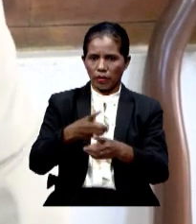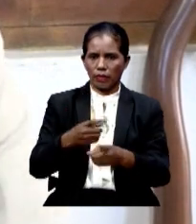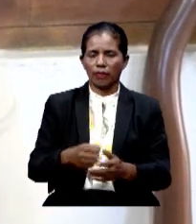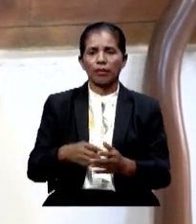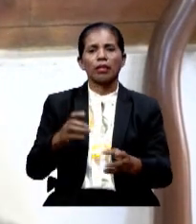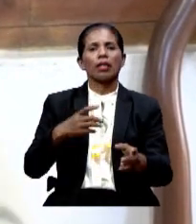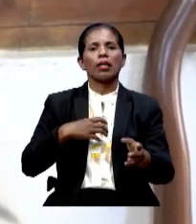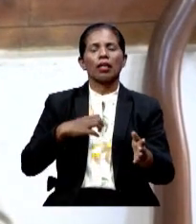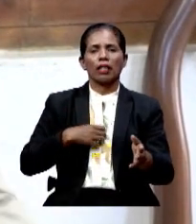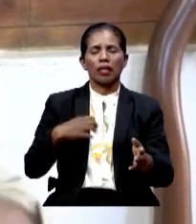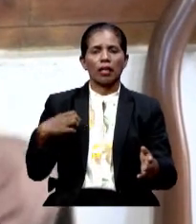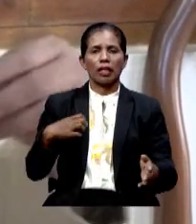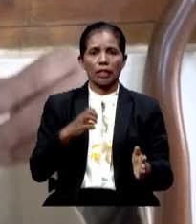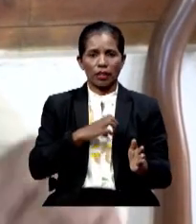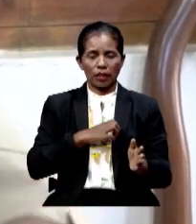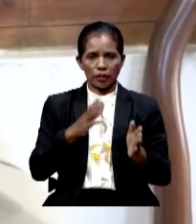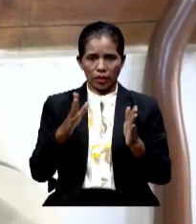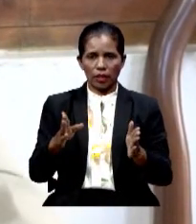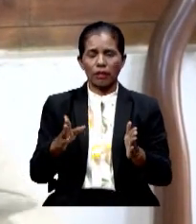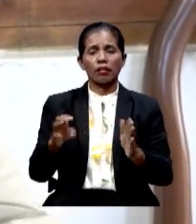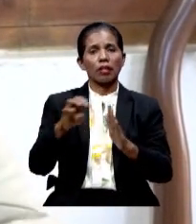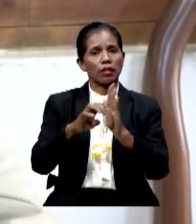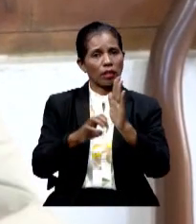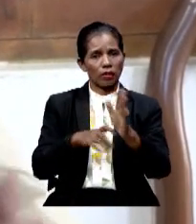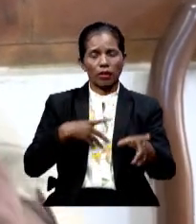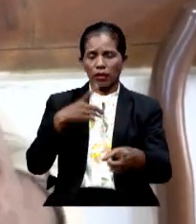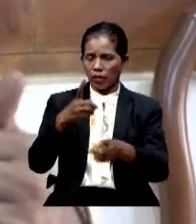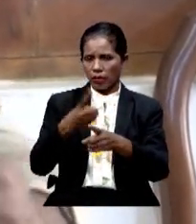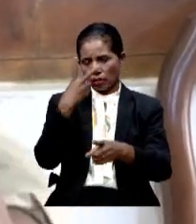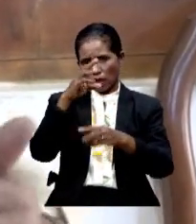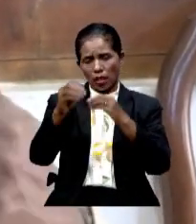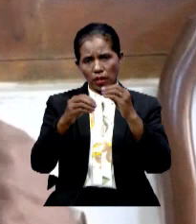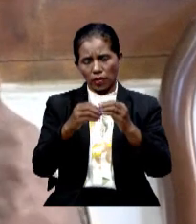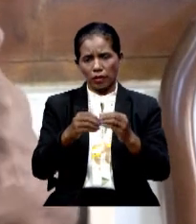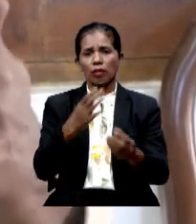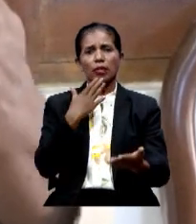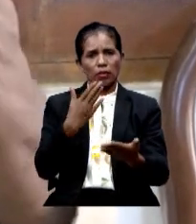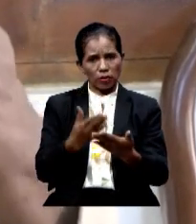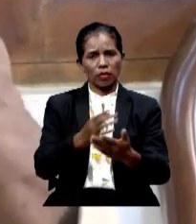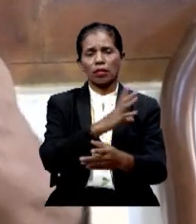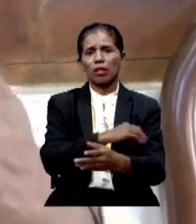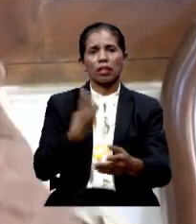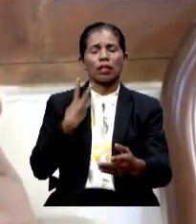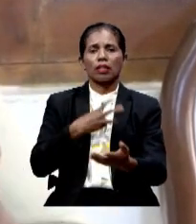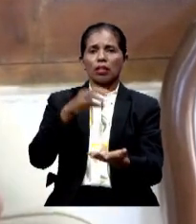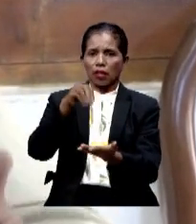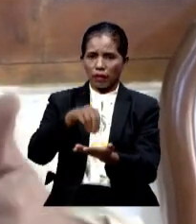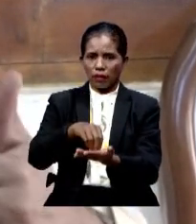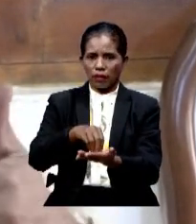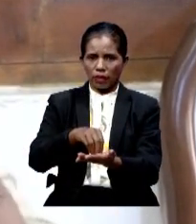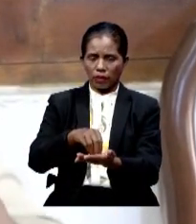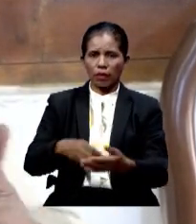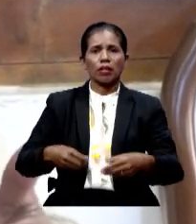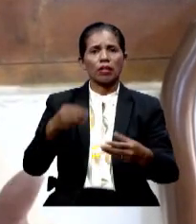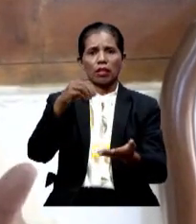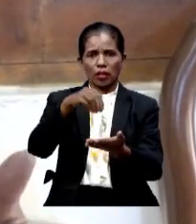de direito, né? E tá outro subordina a lei na Constituição. E tá recata, não é válido, né? E tá presume que